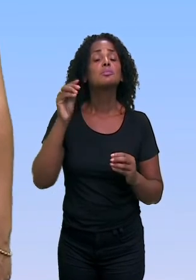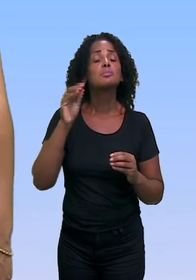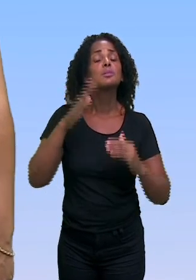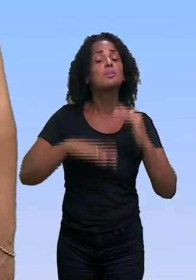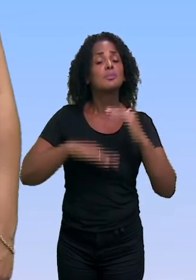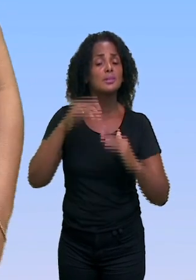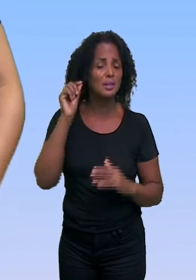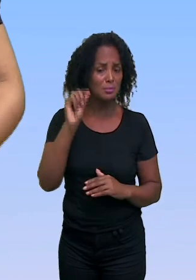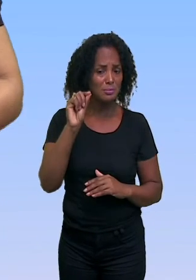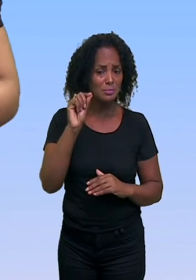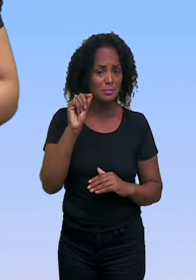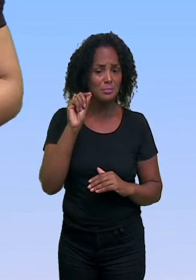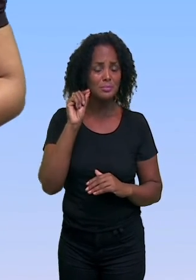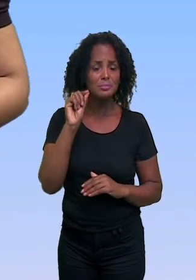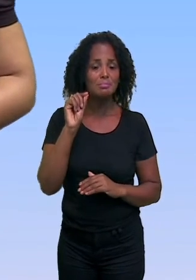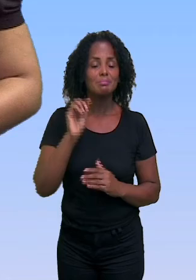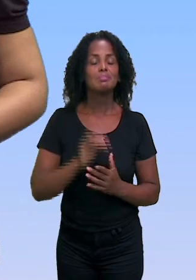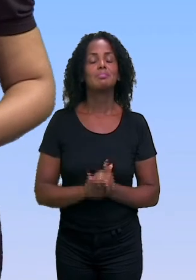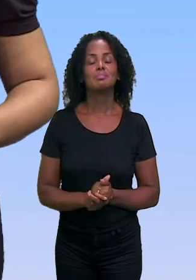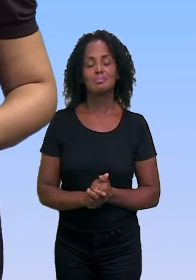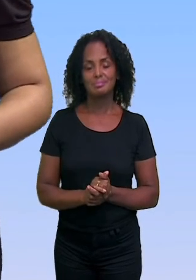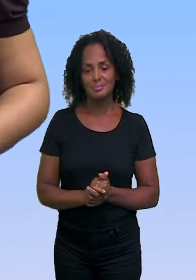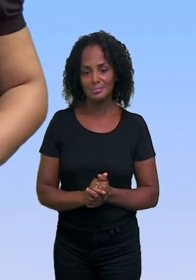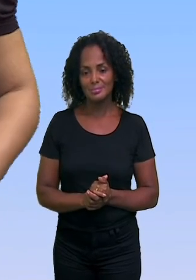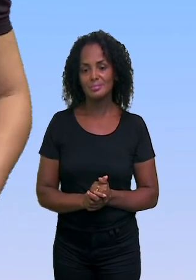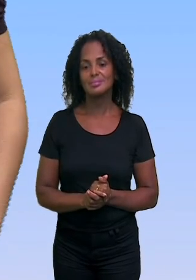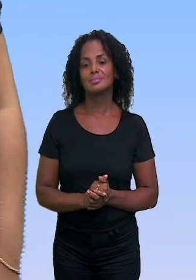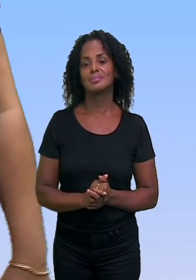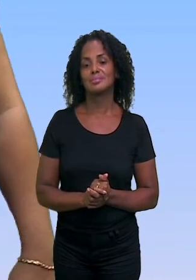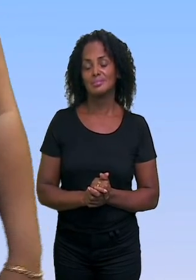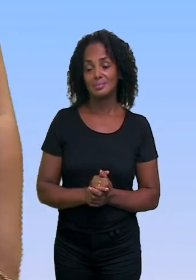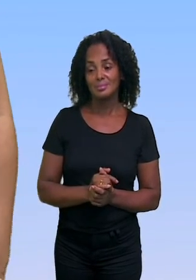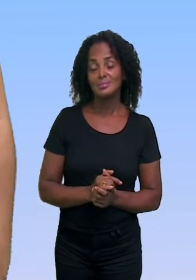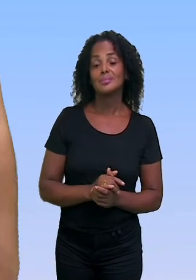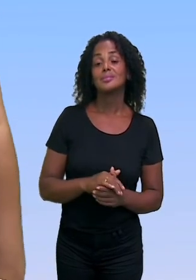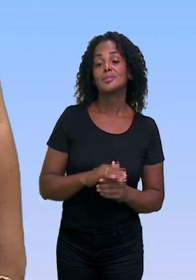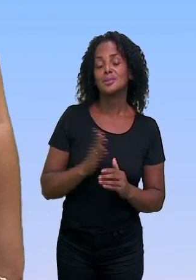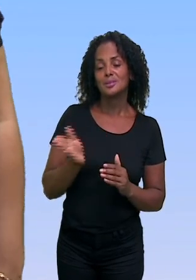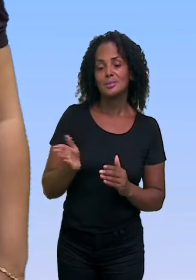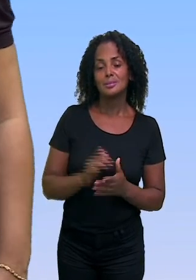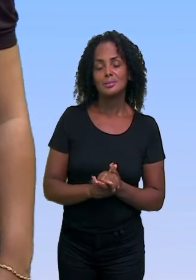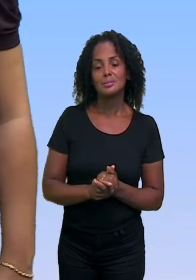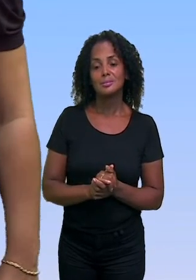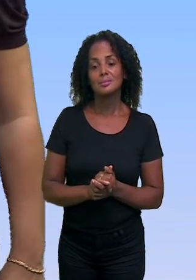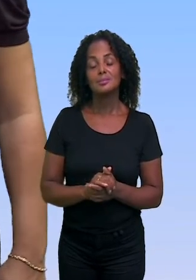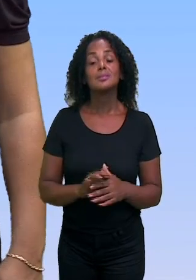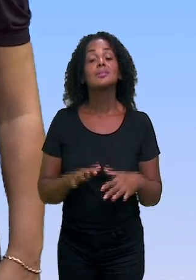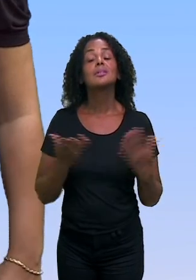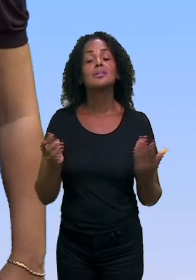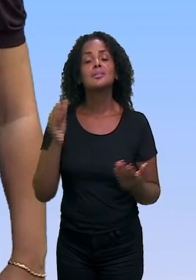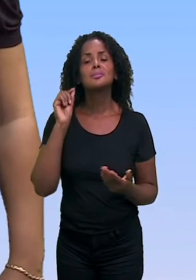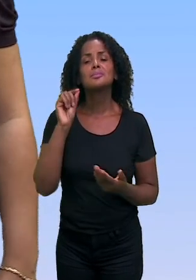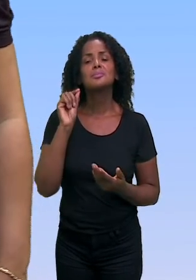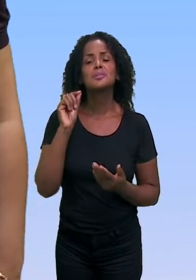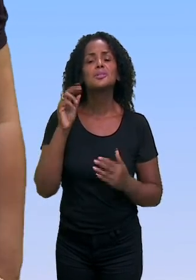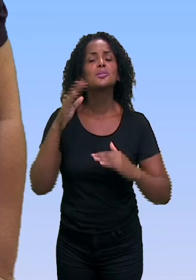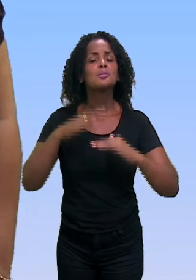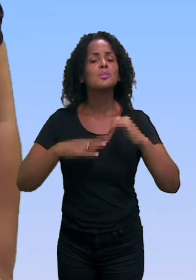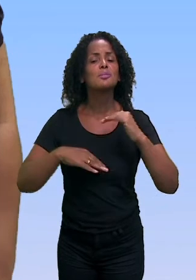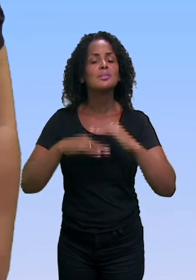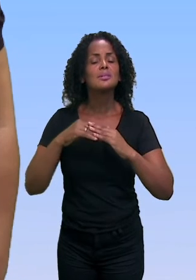Que profissão é essa gente a estudante aluno o aluno né então